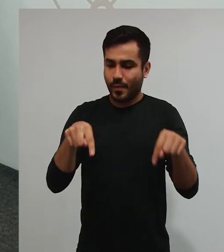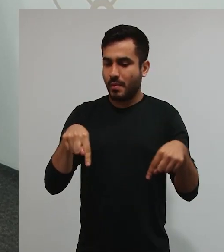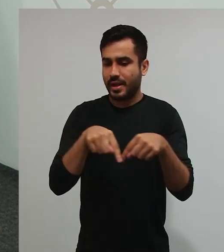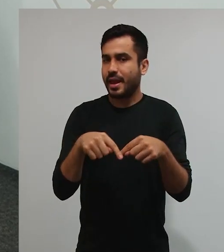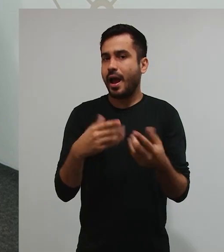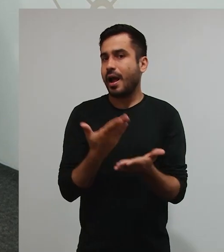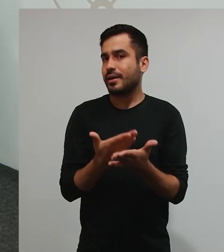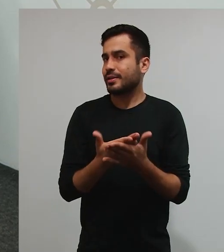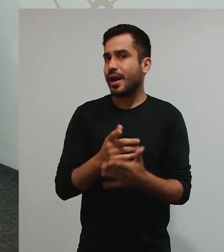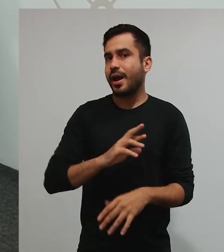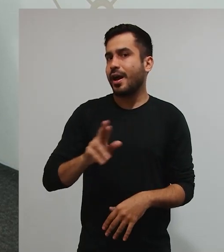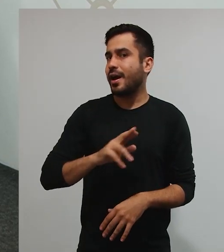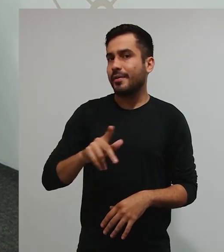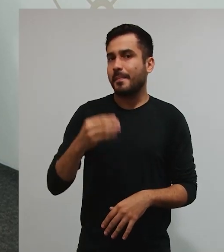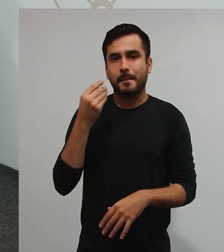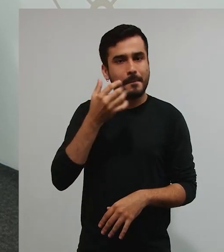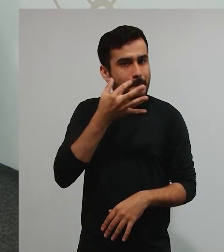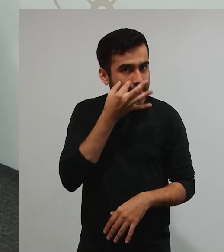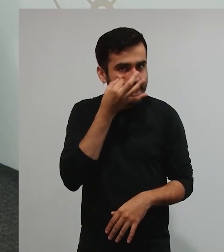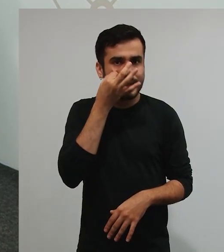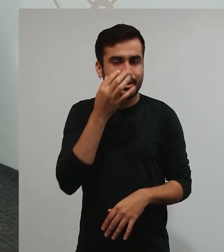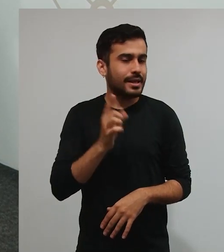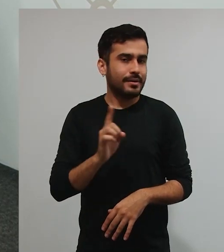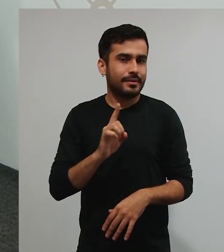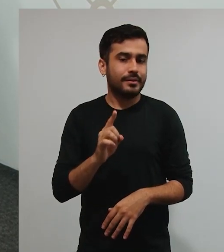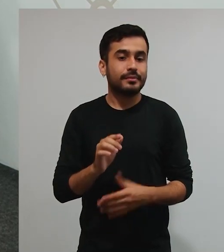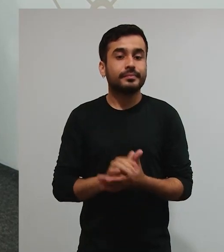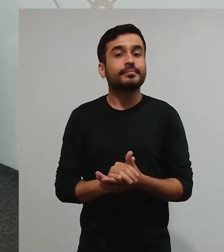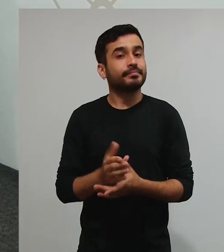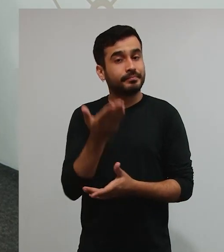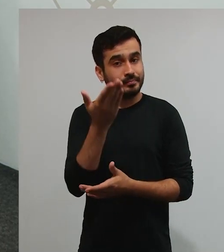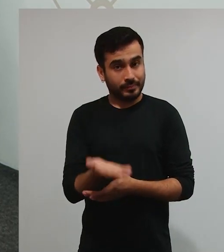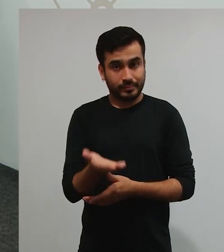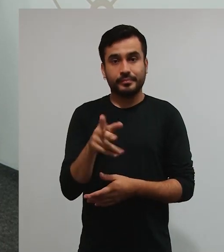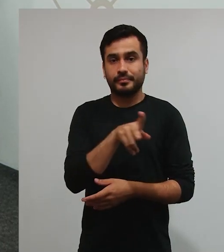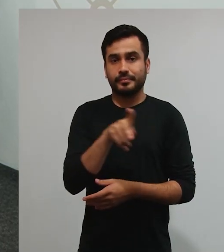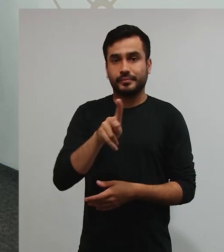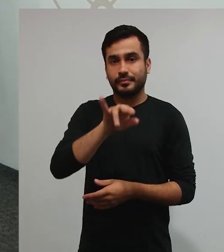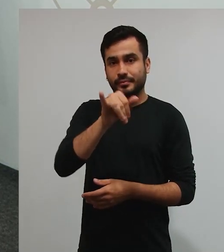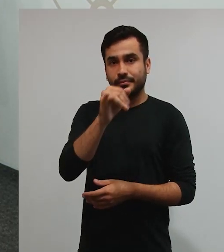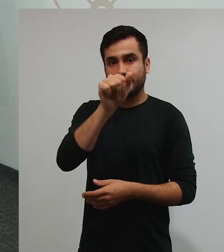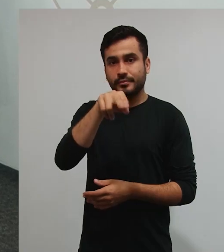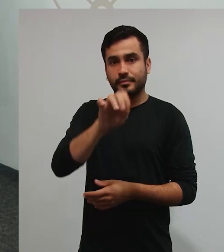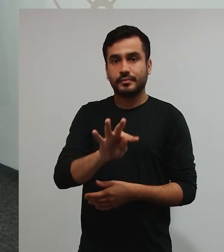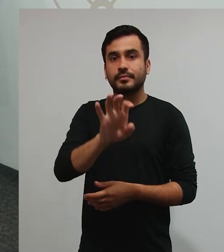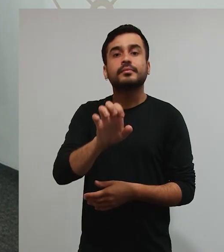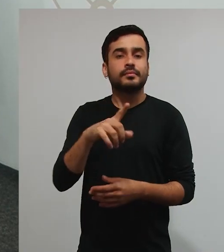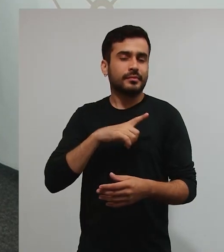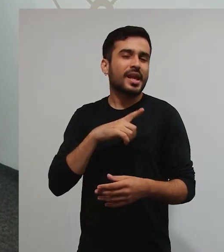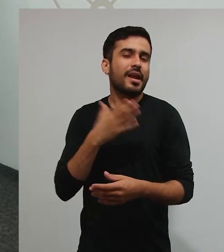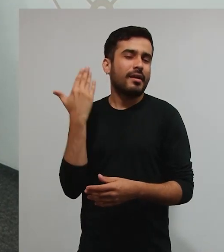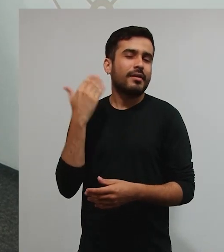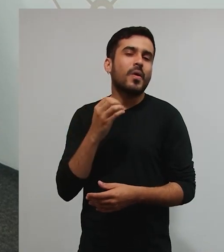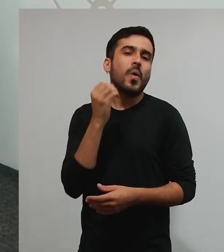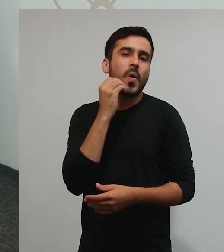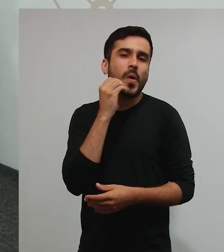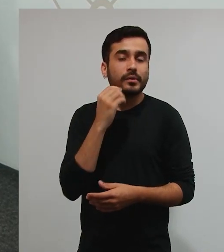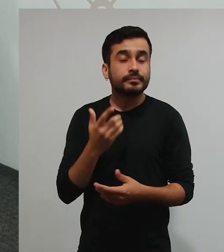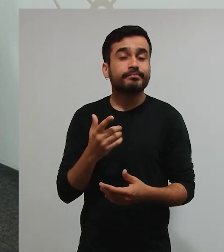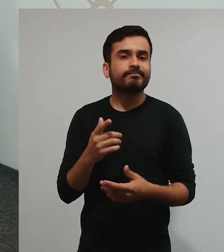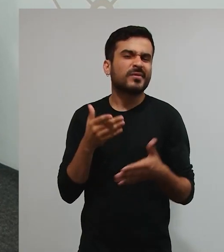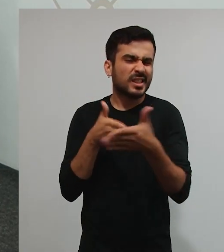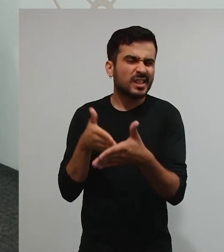programas de educação à distância, porque eles eram apostilados e tinham que fazer as